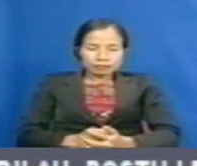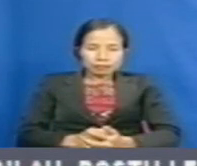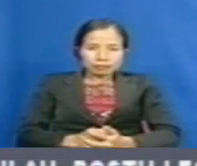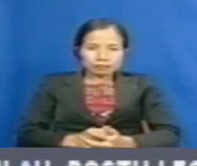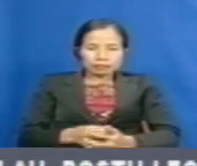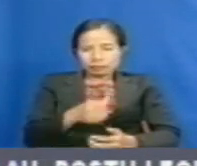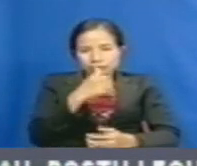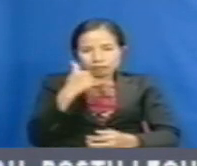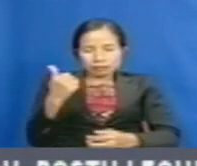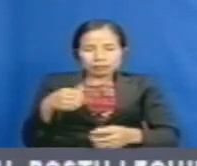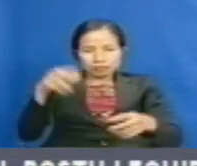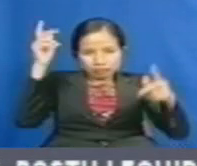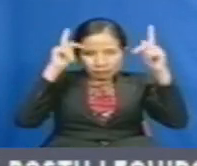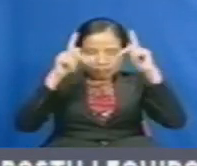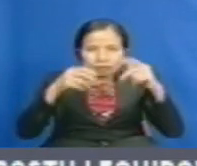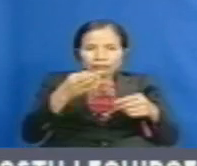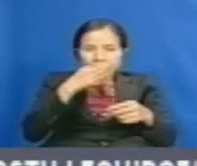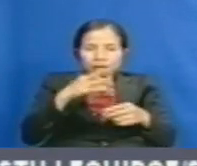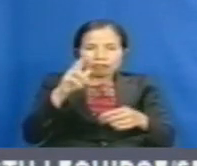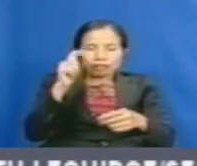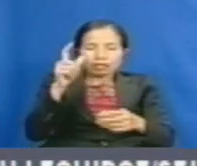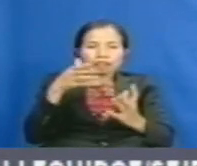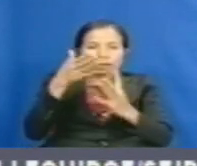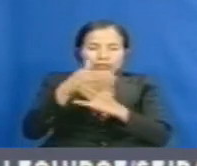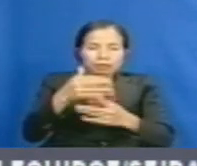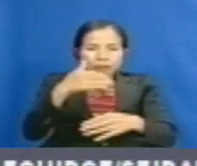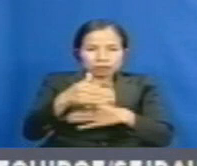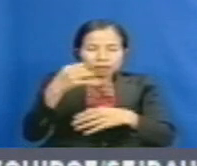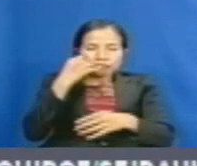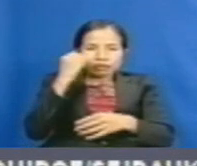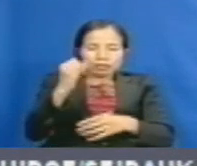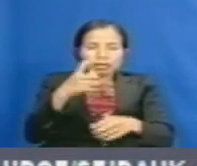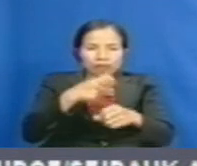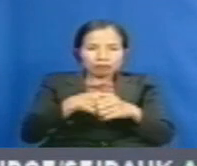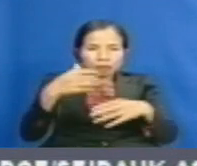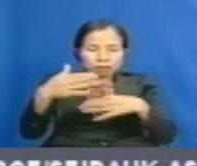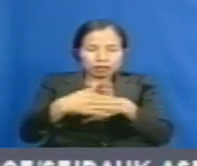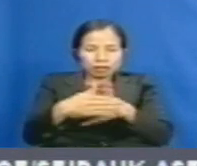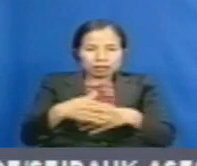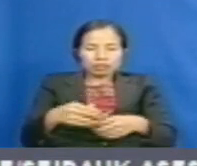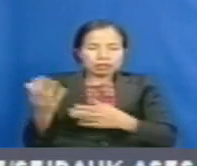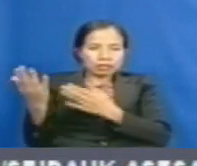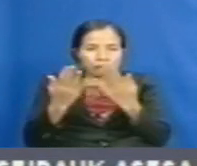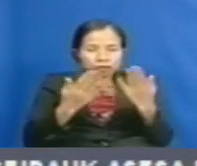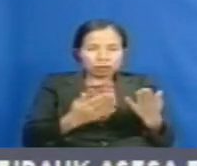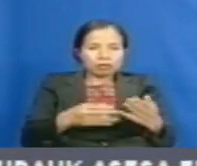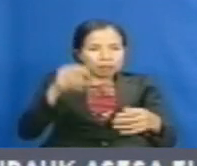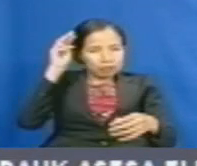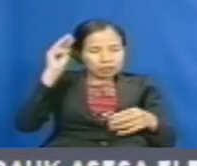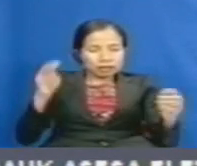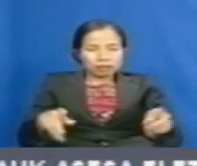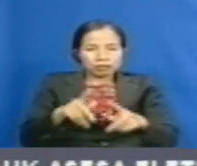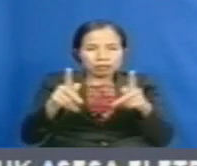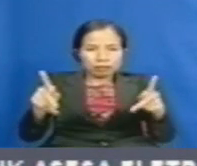E a parte se o caso alimenta saudar de telepeta amónia processo de investigação no e tempo para se encamina para o Ministério